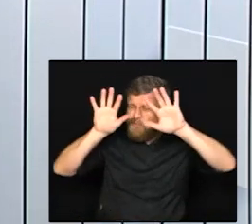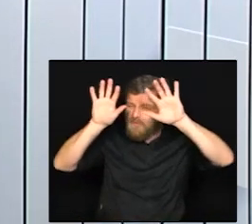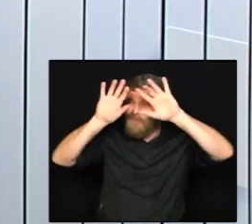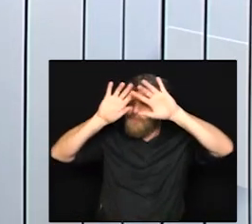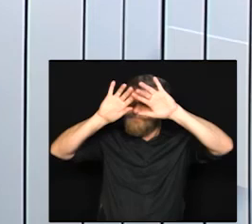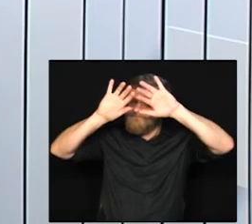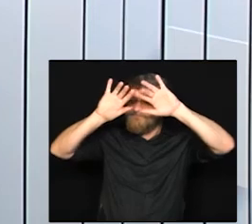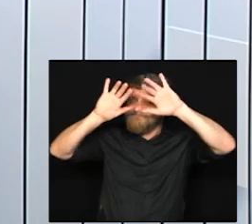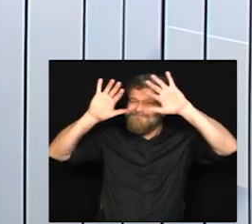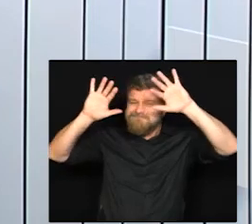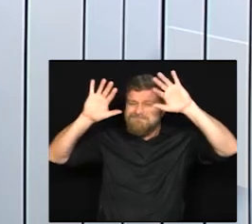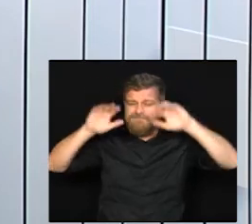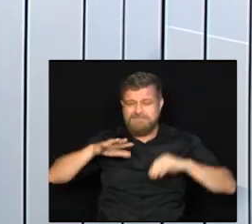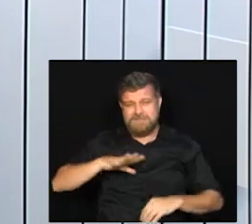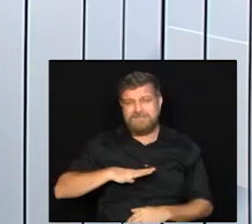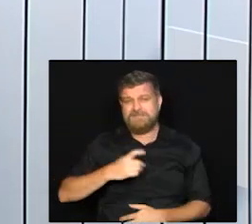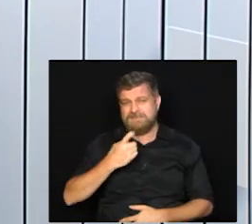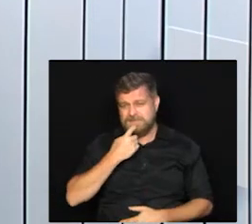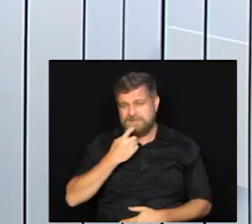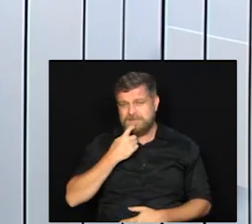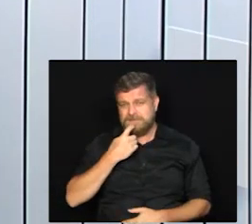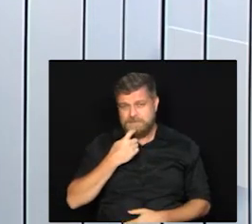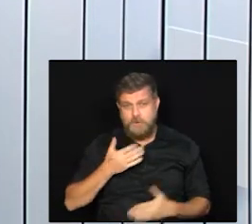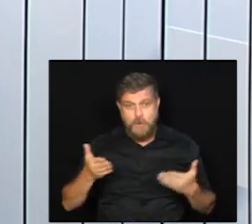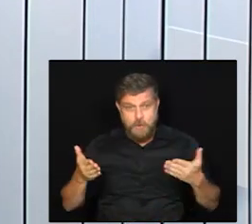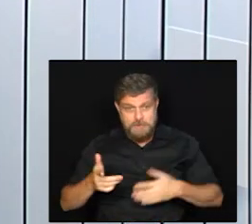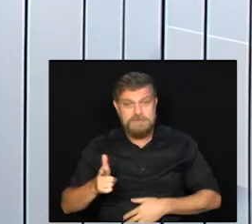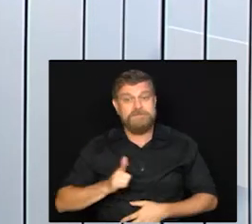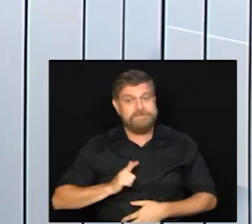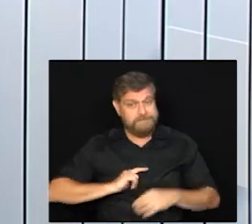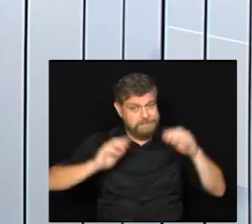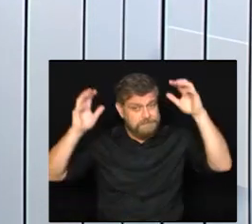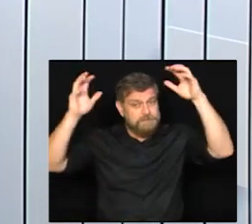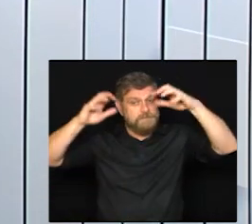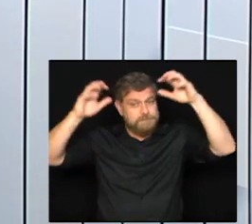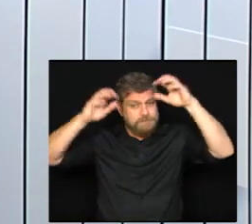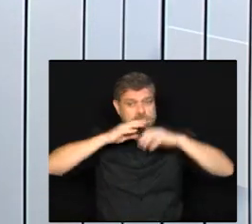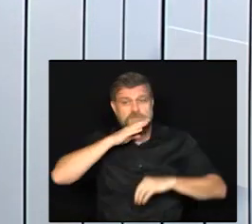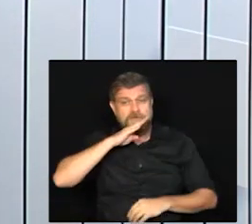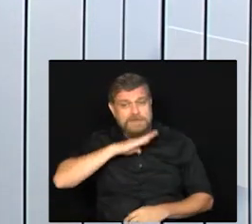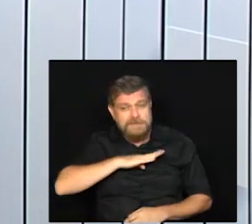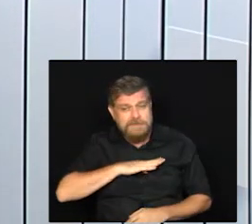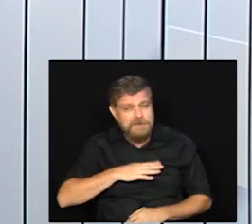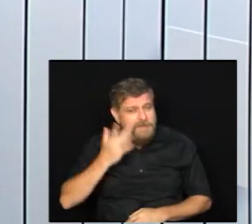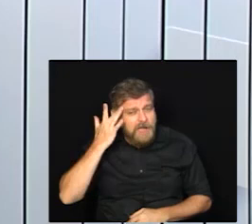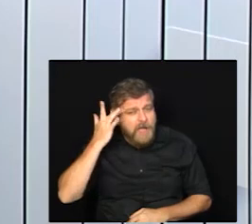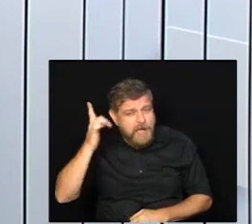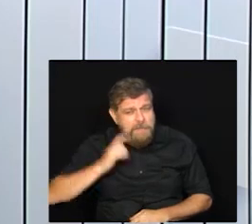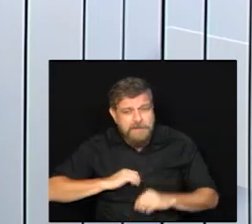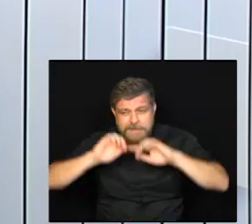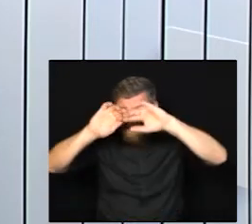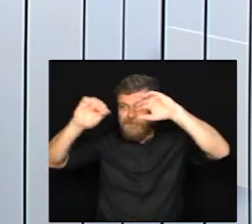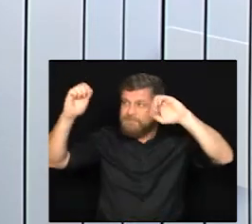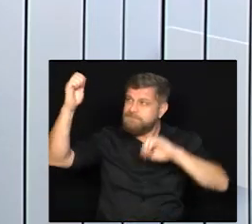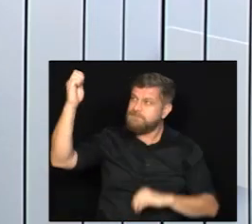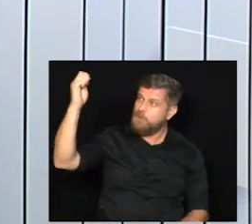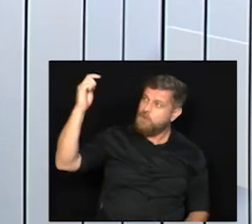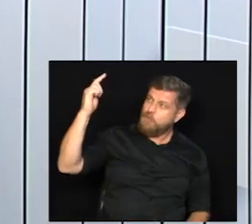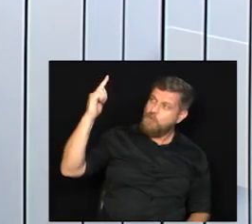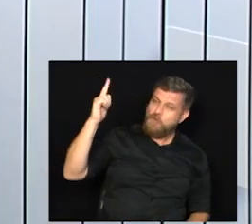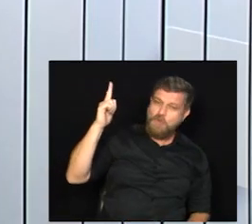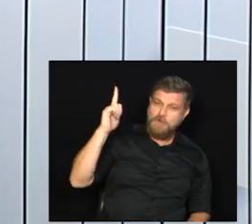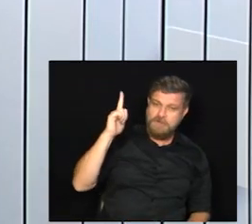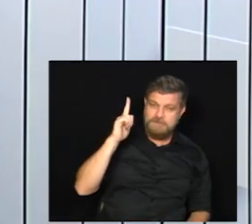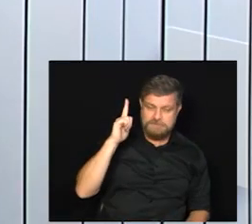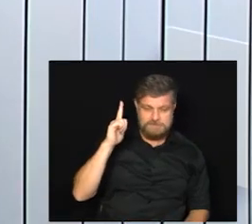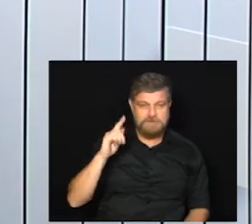nuvens na região de Campinas. Hoje tem previsão de chuva para a tarde, mas amanhã o sol volta a aparecer